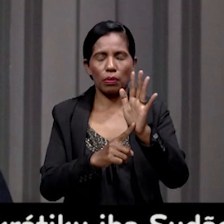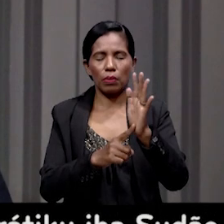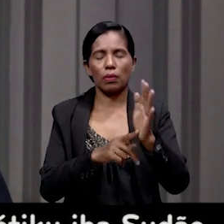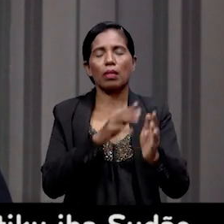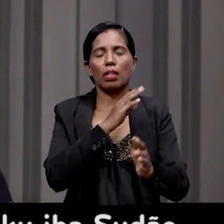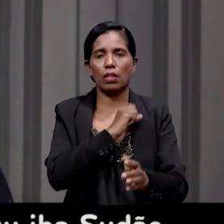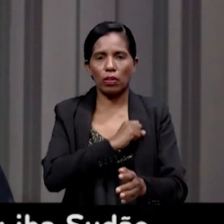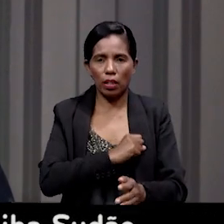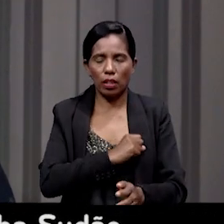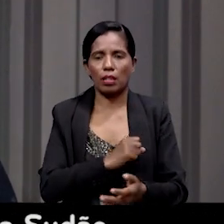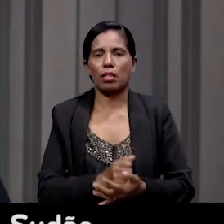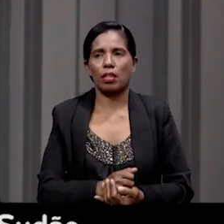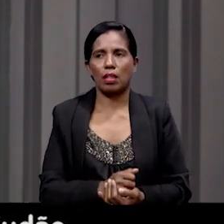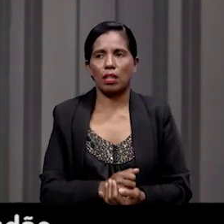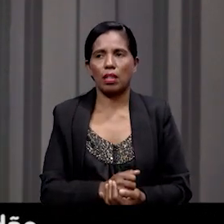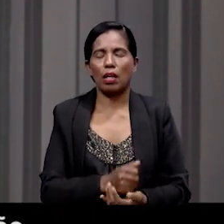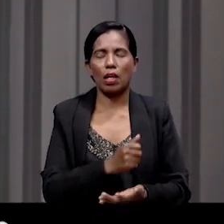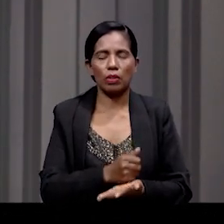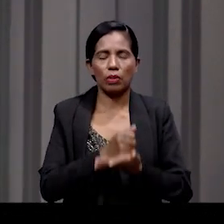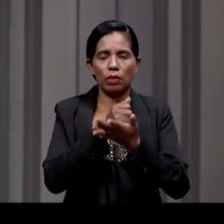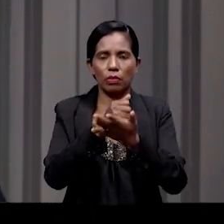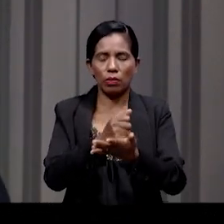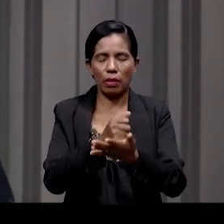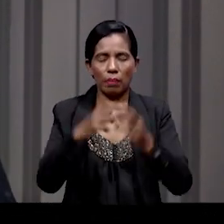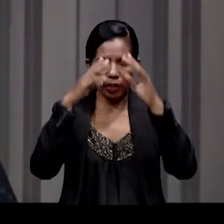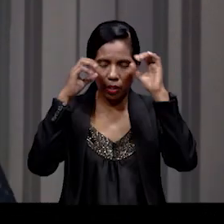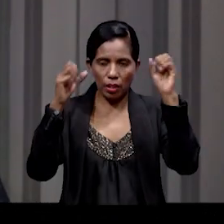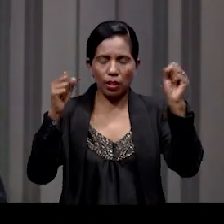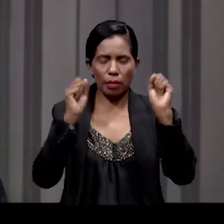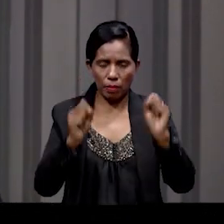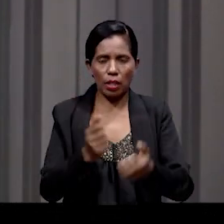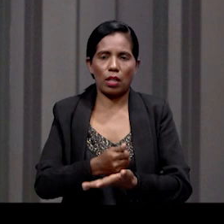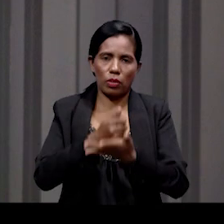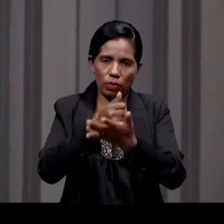solidariedade. Ida nebe ma presidente belahan, presidente belahan.